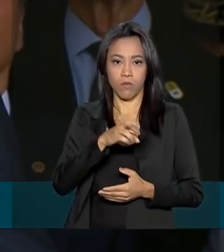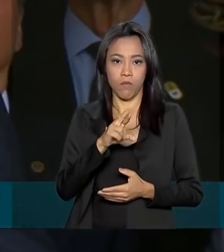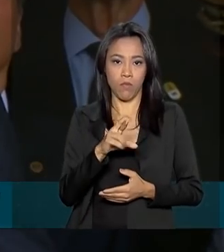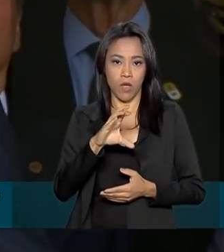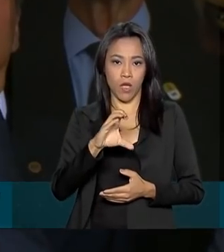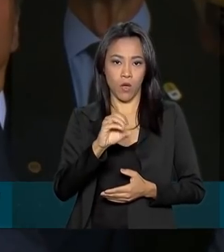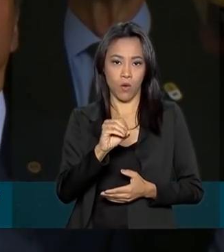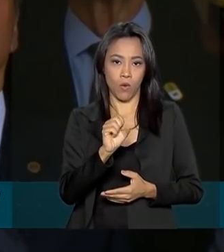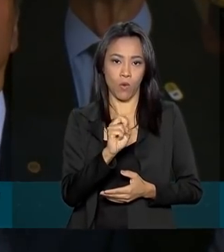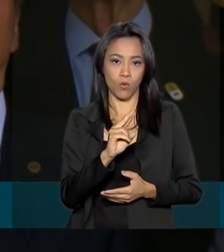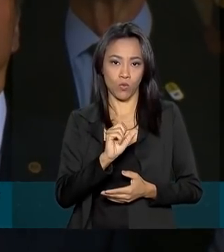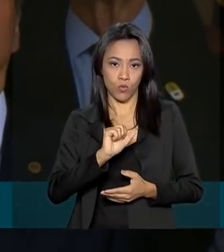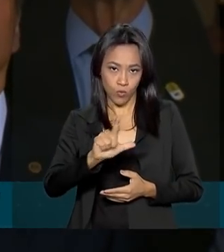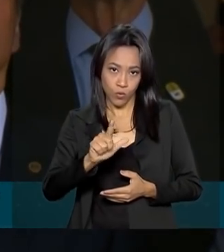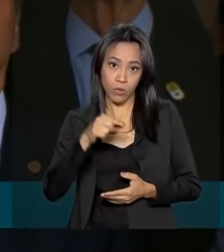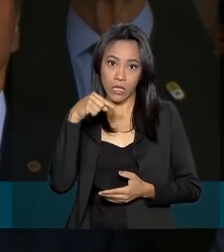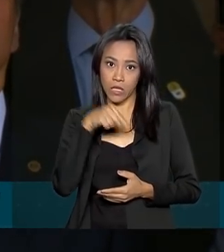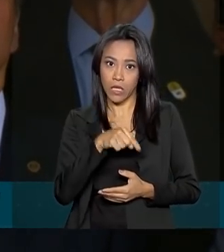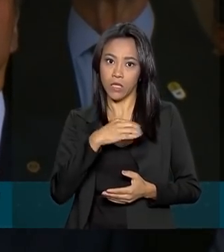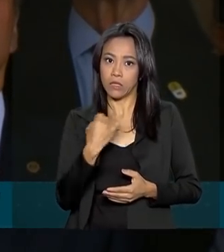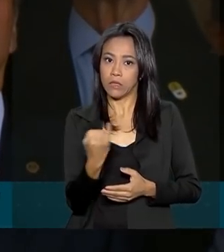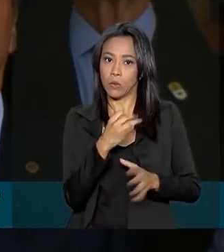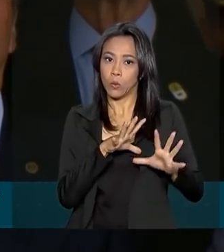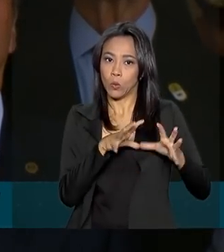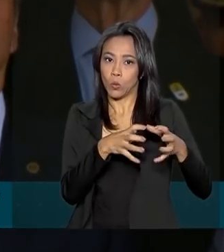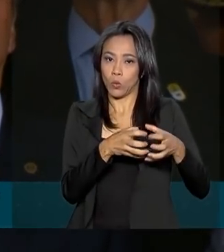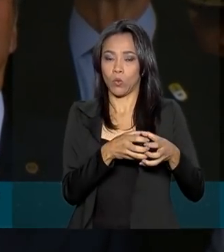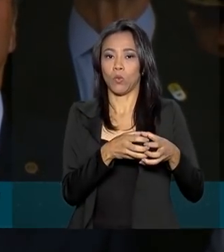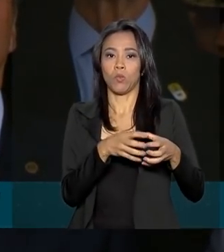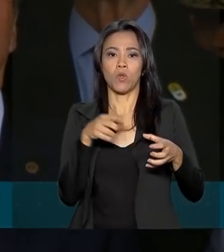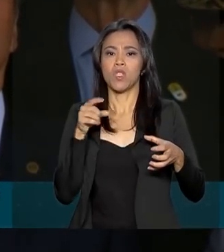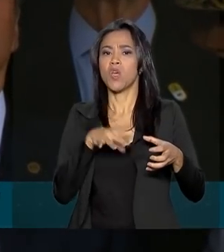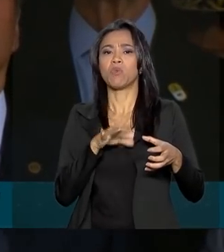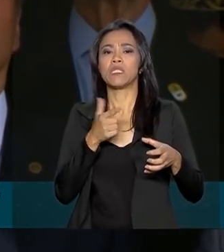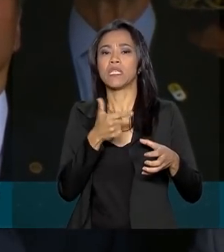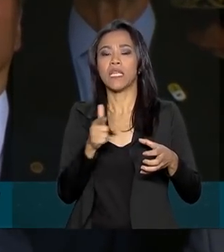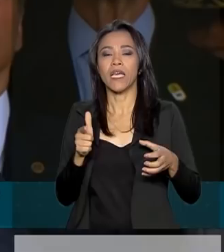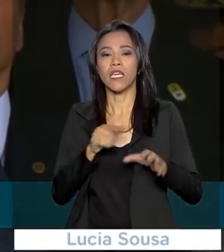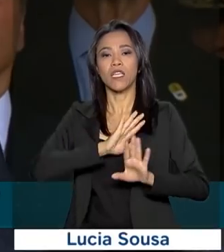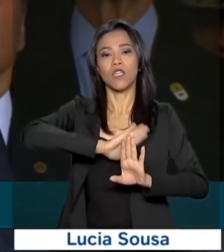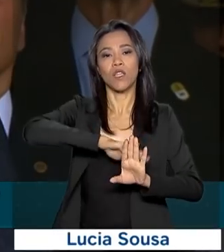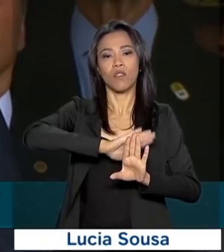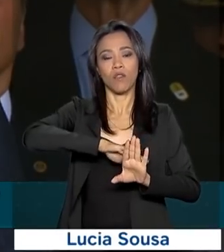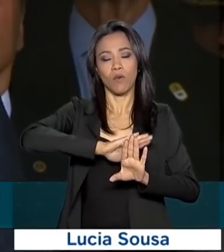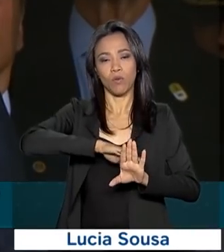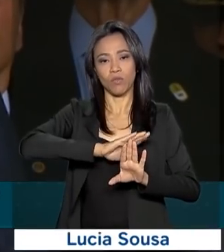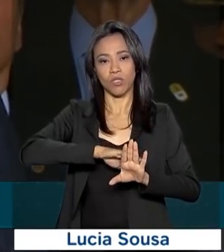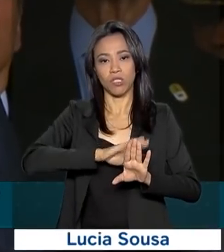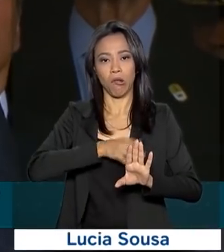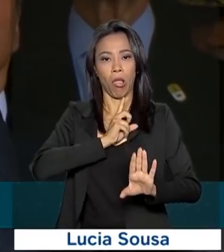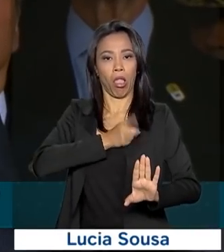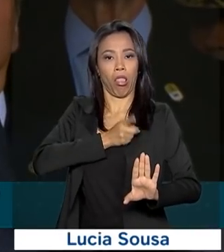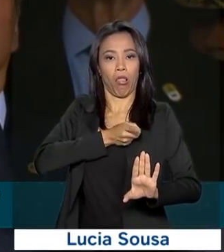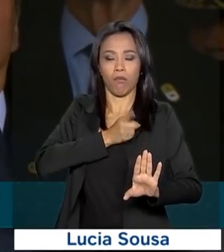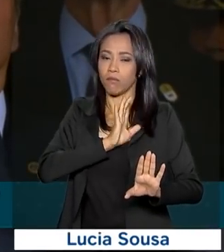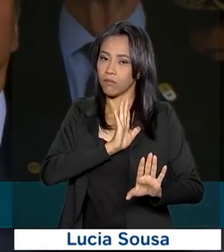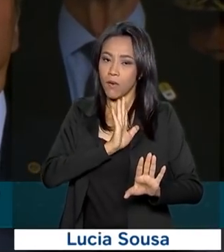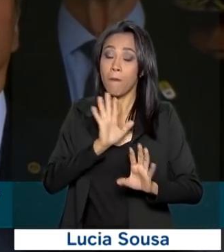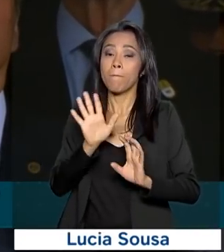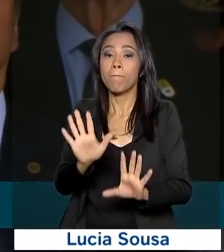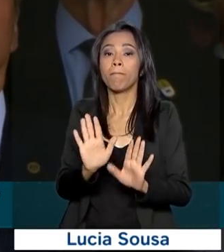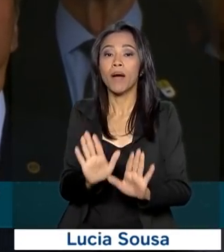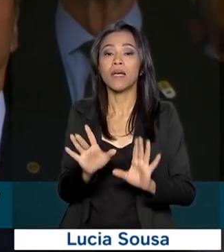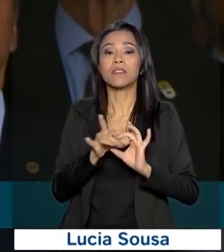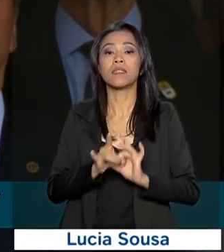Sul não mais se pautasse pelo viés ideológico, e sim pelo viés do livre